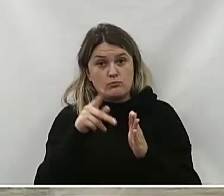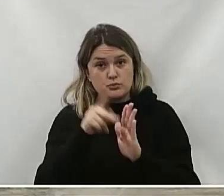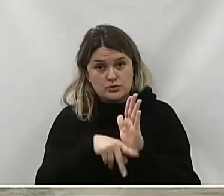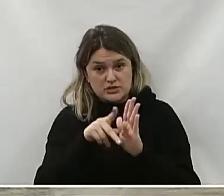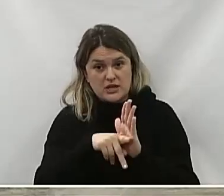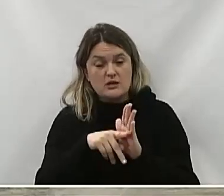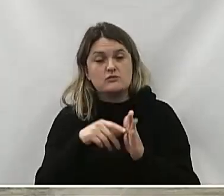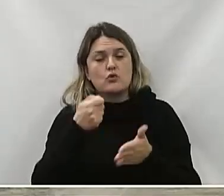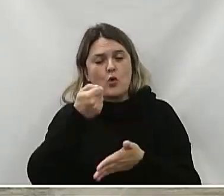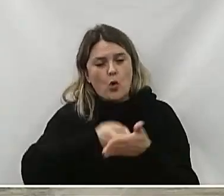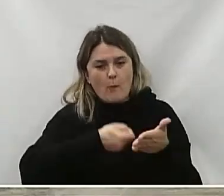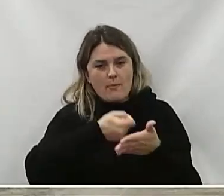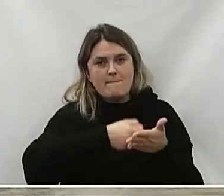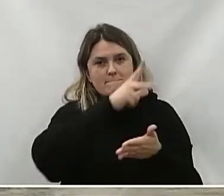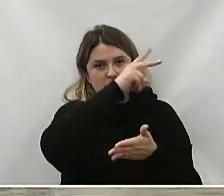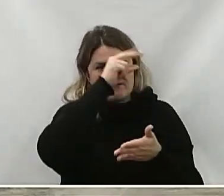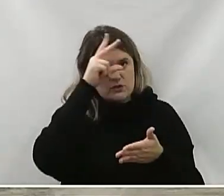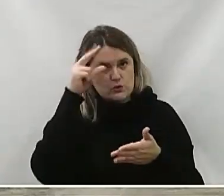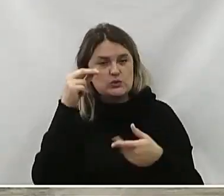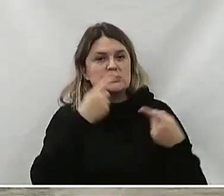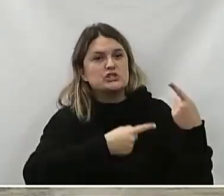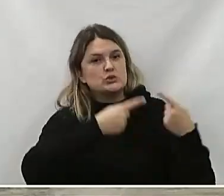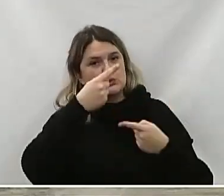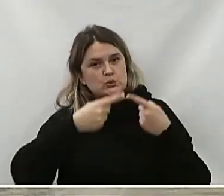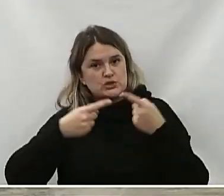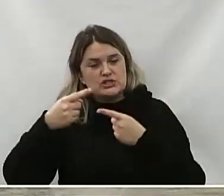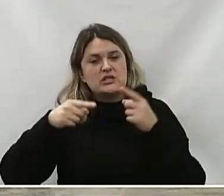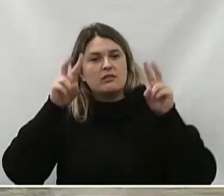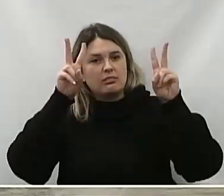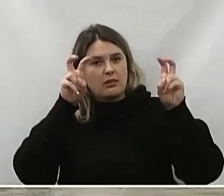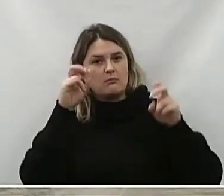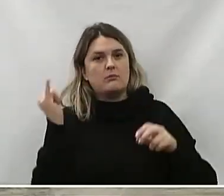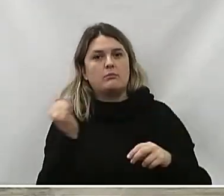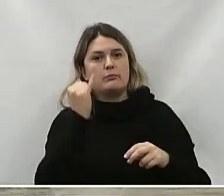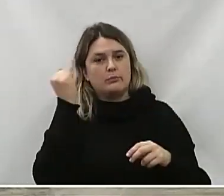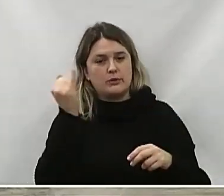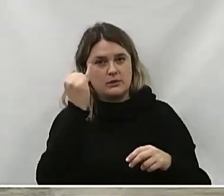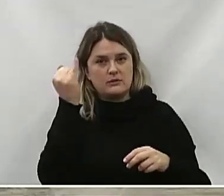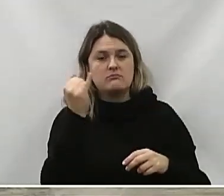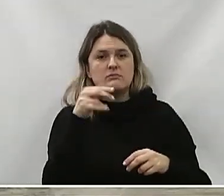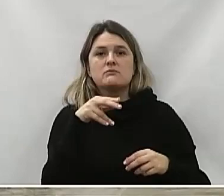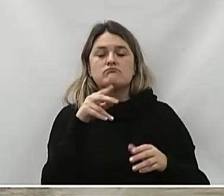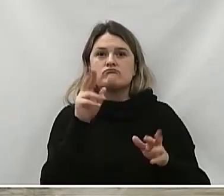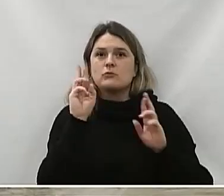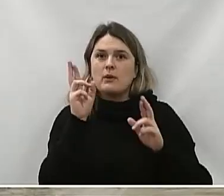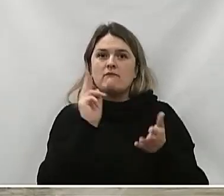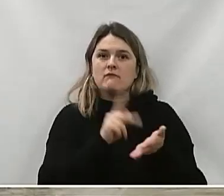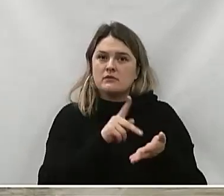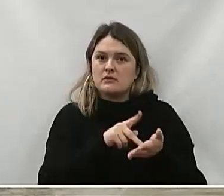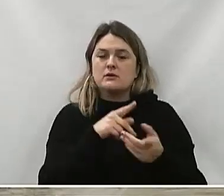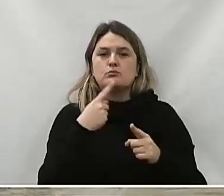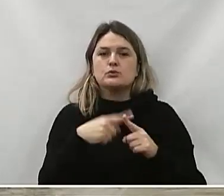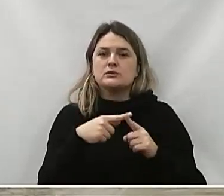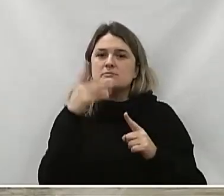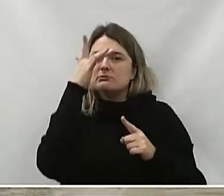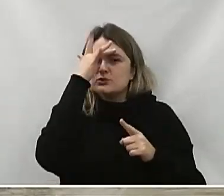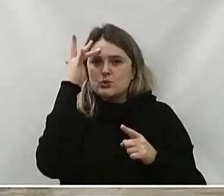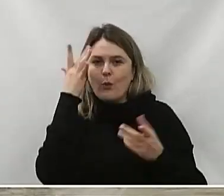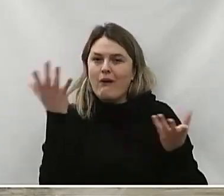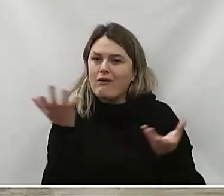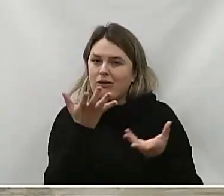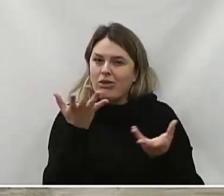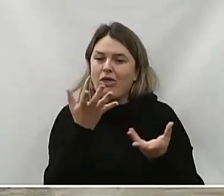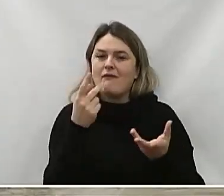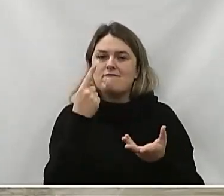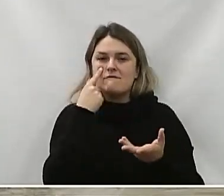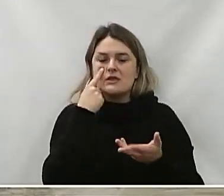casa cobrar do executivo discutir pautas importantes que se tornem realidade porque as pessoas querem isso